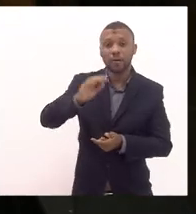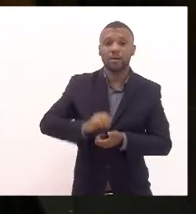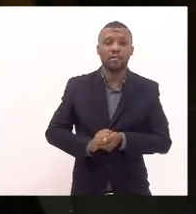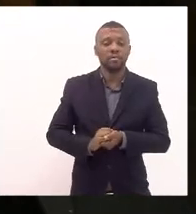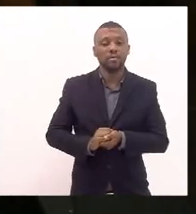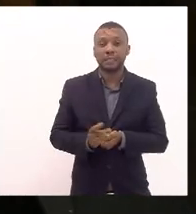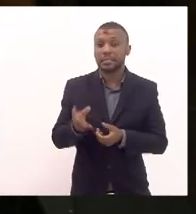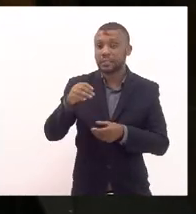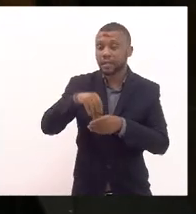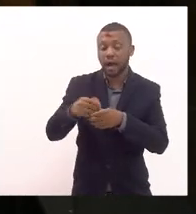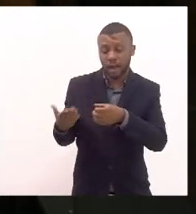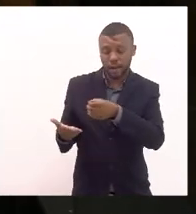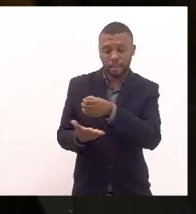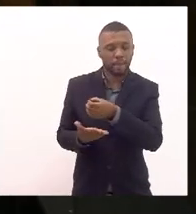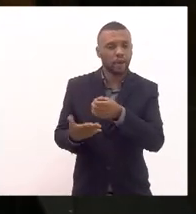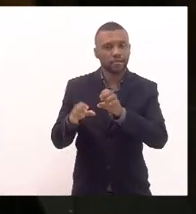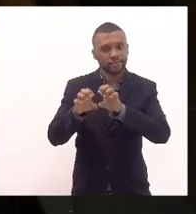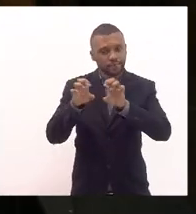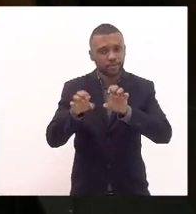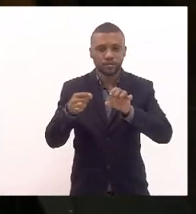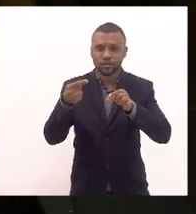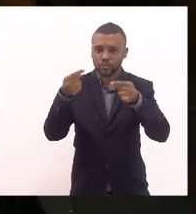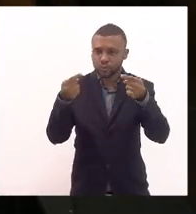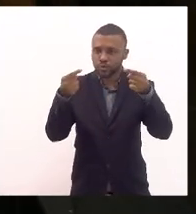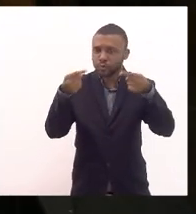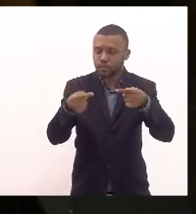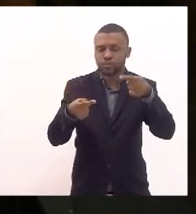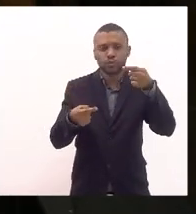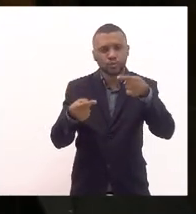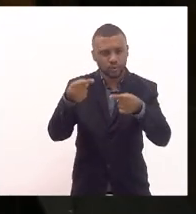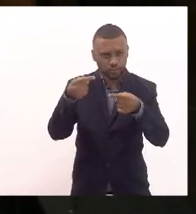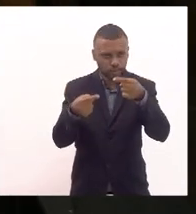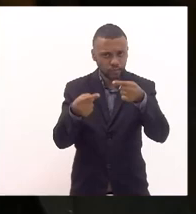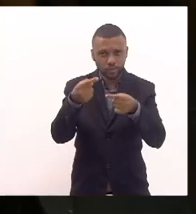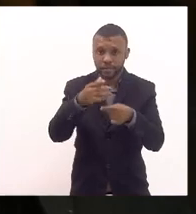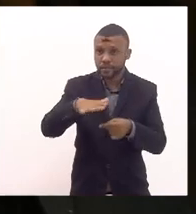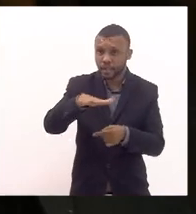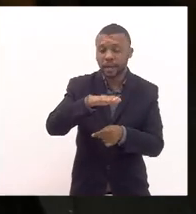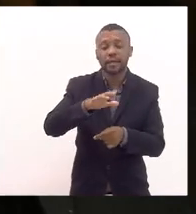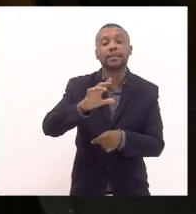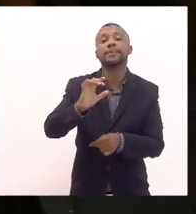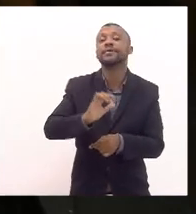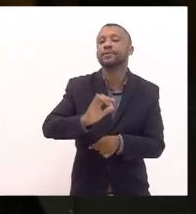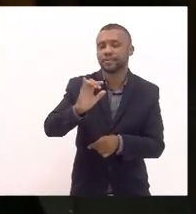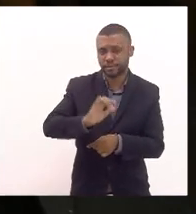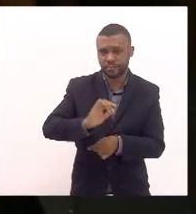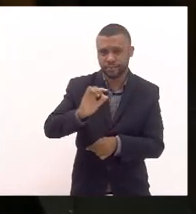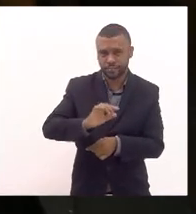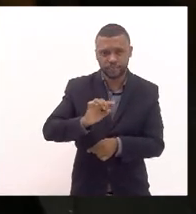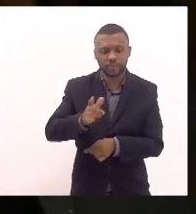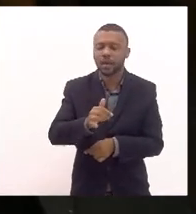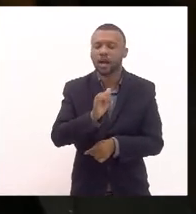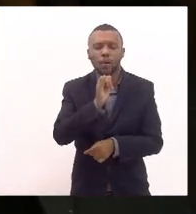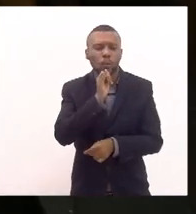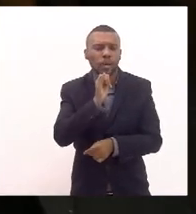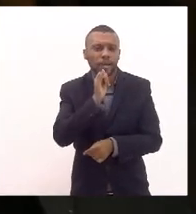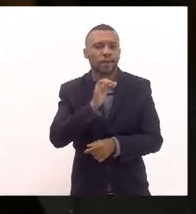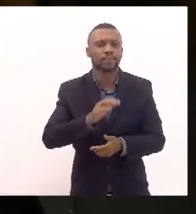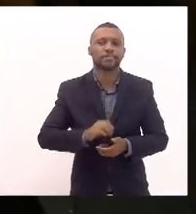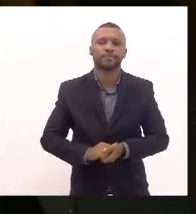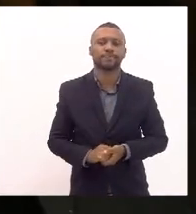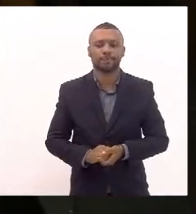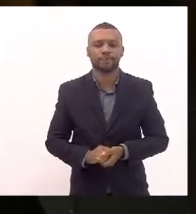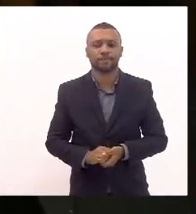estruturalmente disputas no campo científico Por exemplo